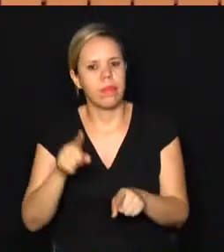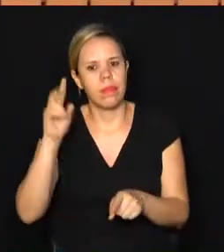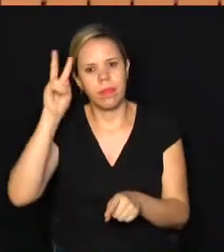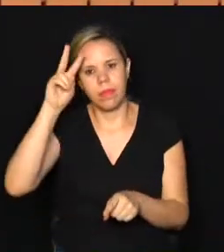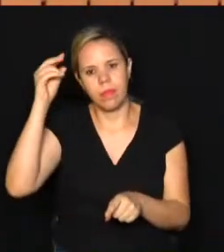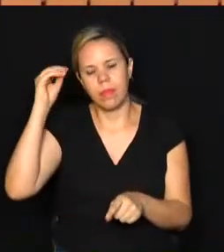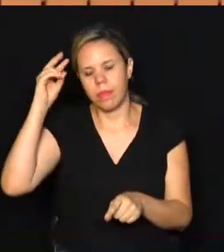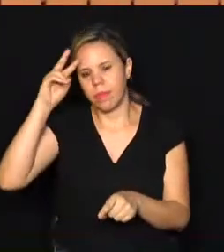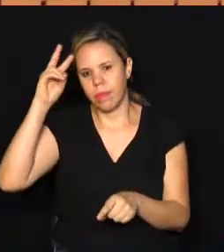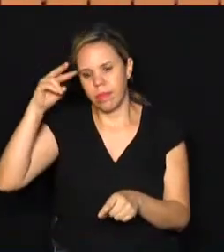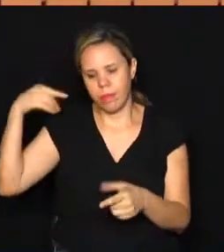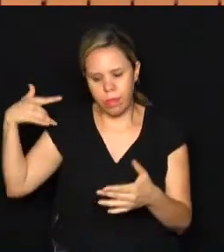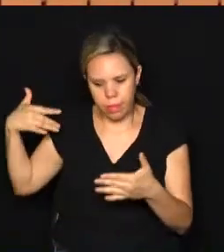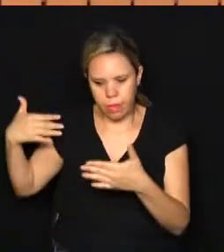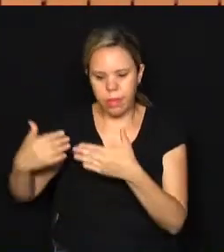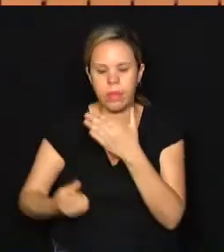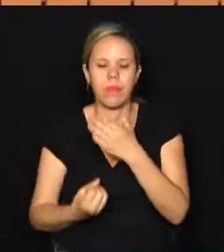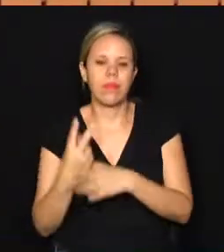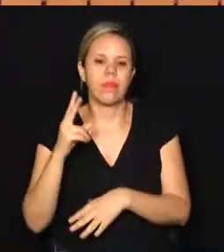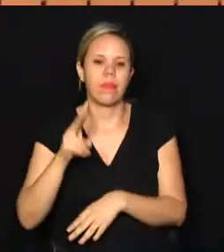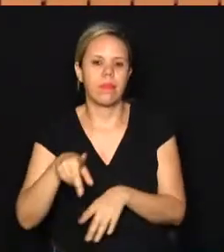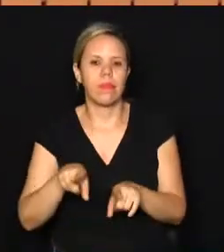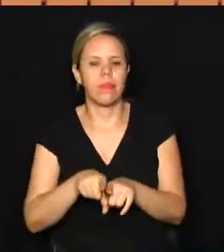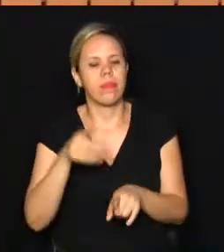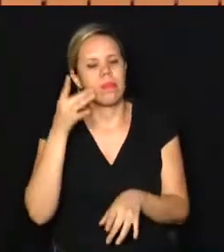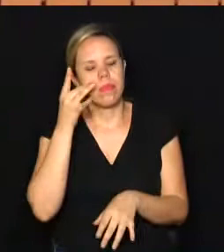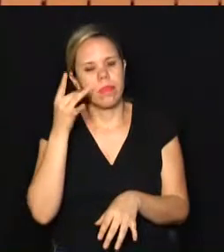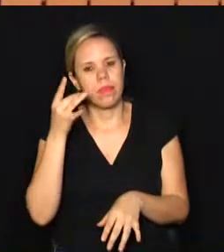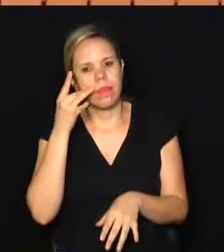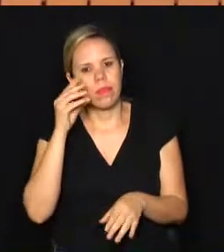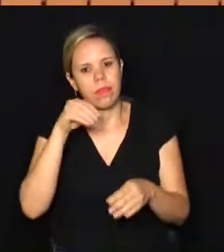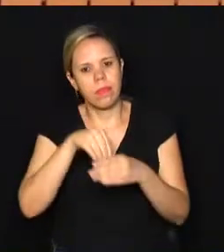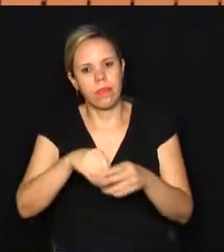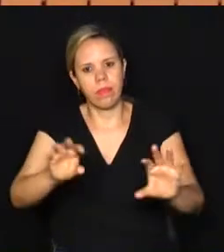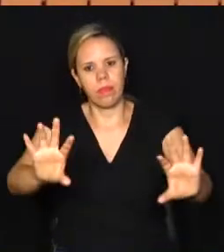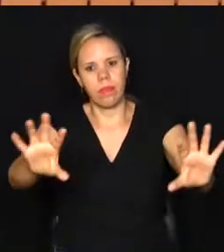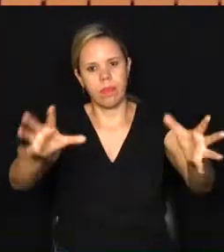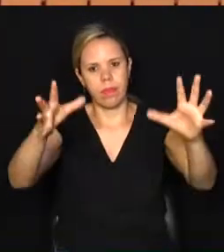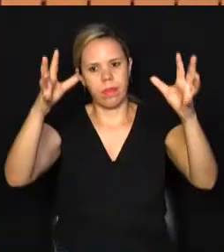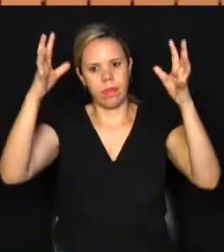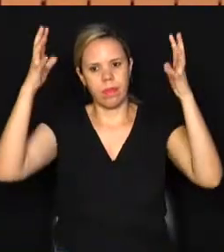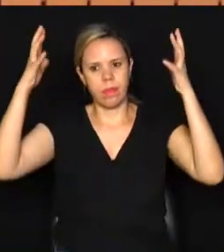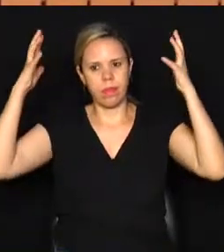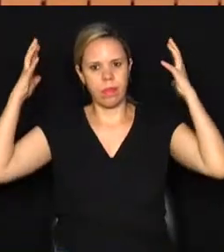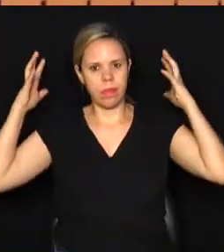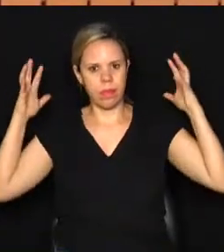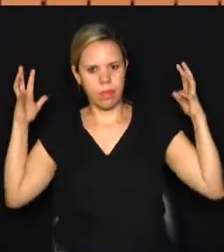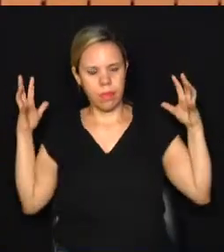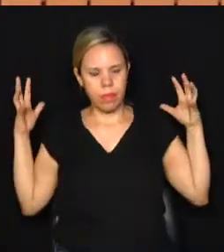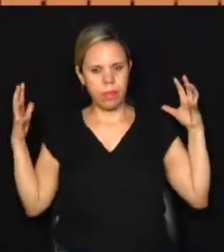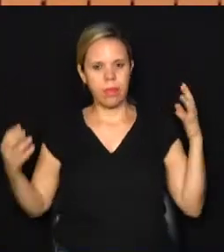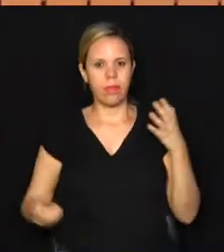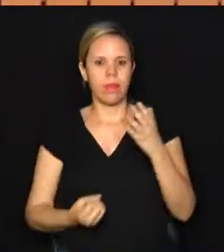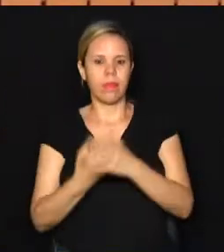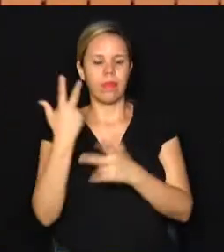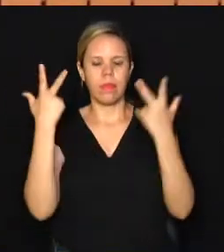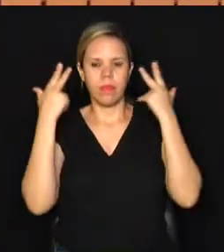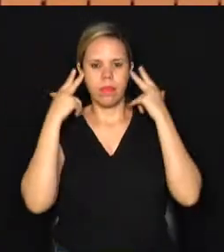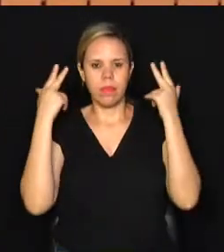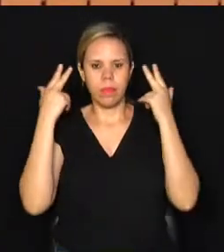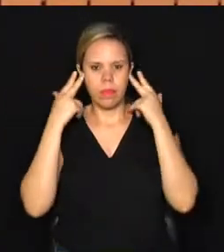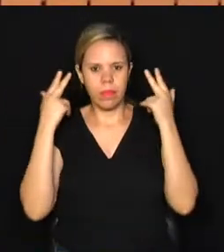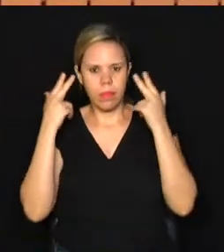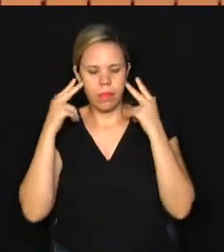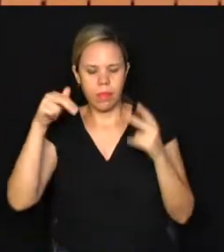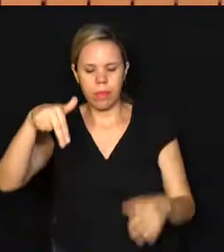do ponto de vista da presença de fragmentos de mata inclusive mata nativa, mata atlântica nativa,